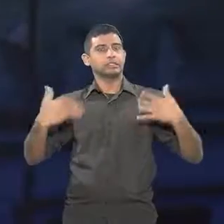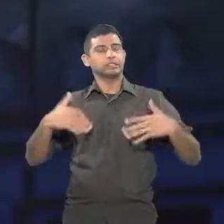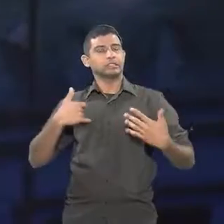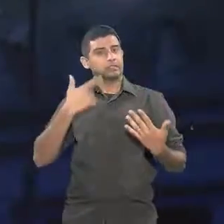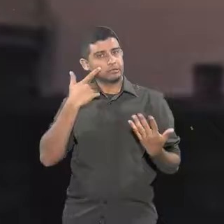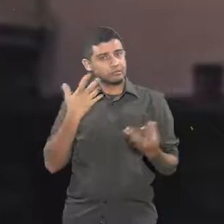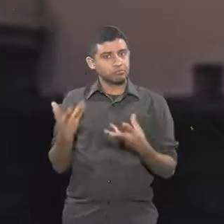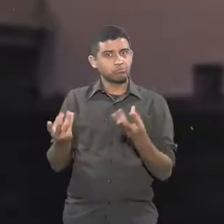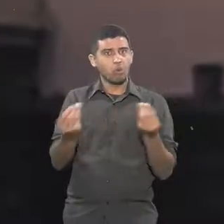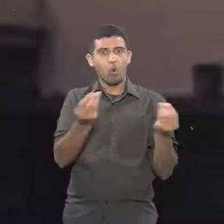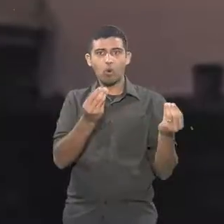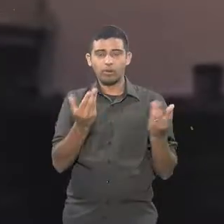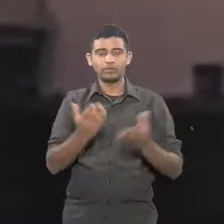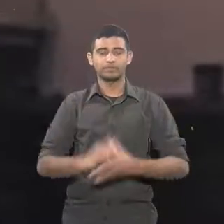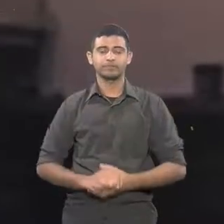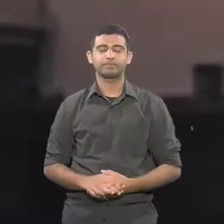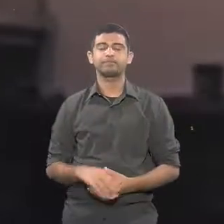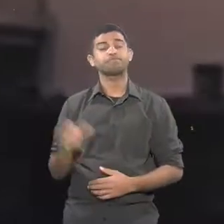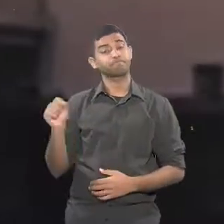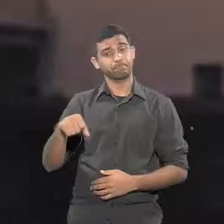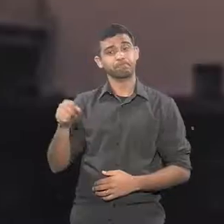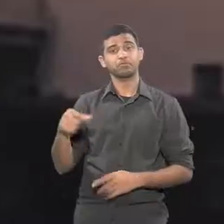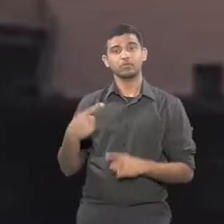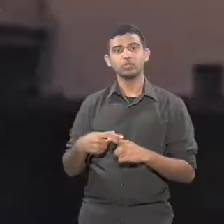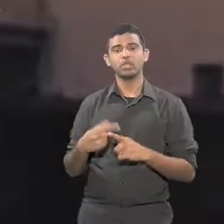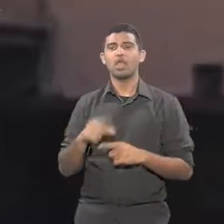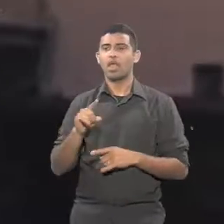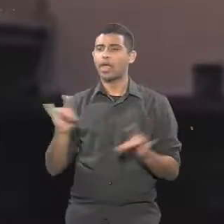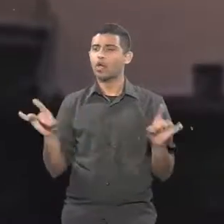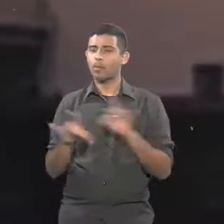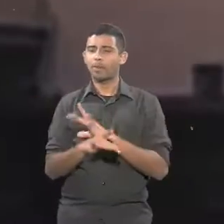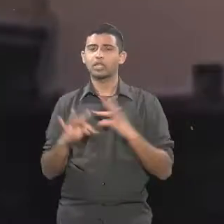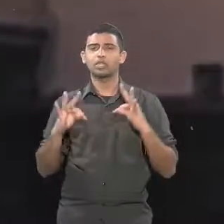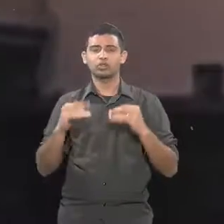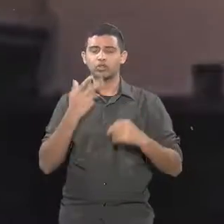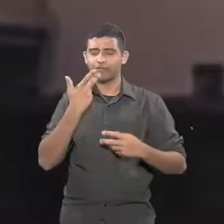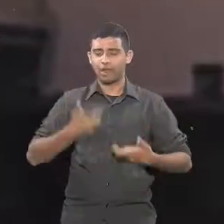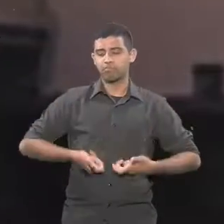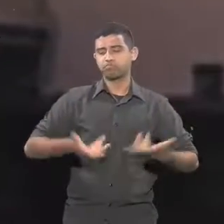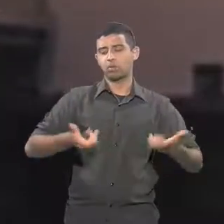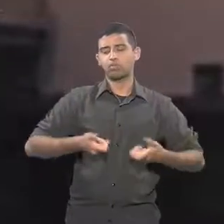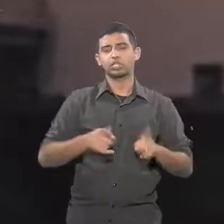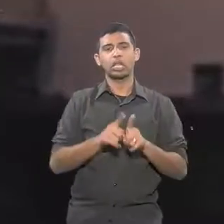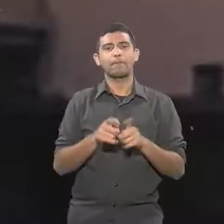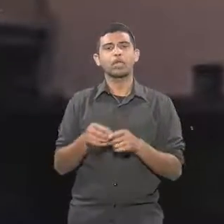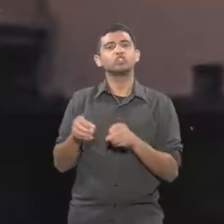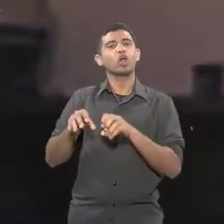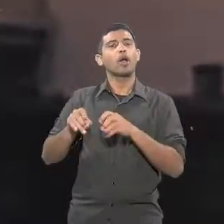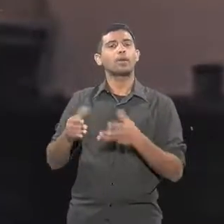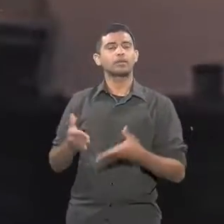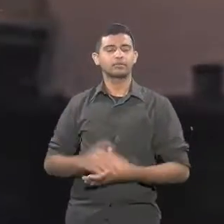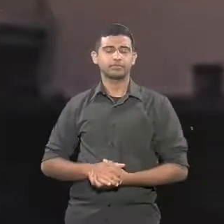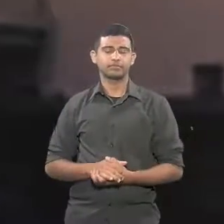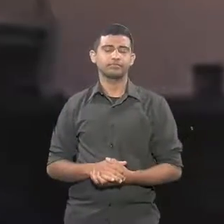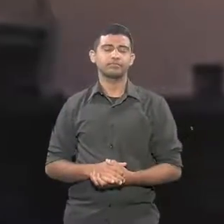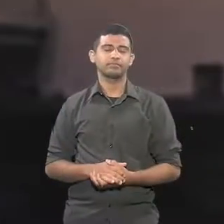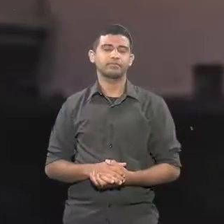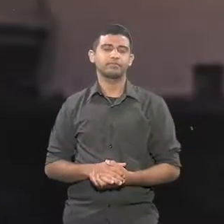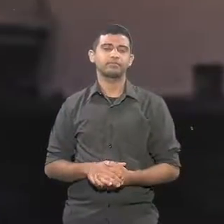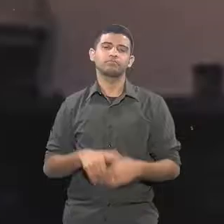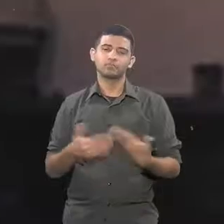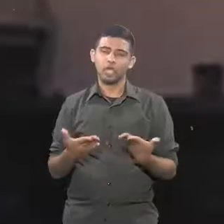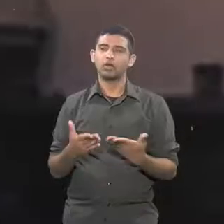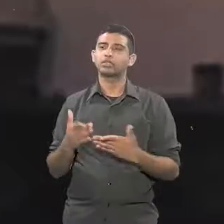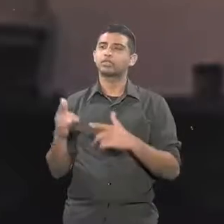porte grande. Né? Porque ela é muito completa na parte de despesas e rendimentos. Né? Então, chega a trabalhar